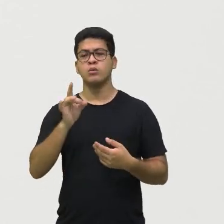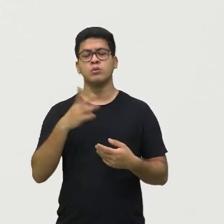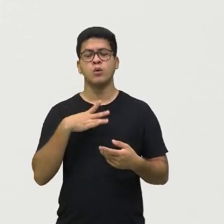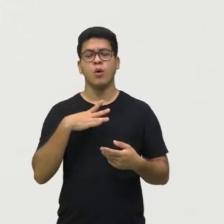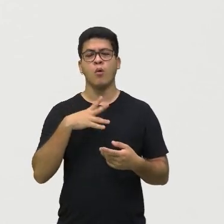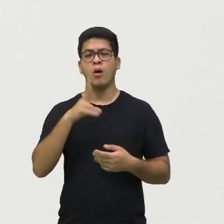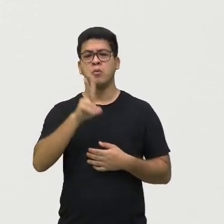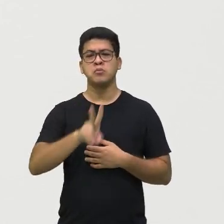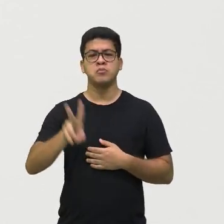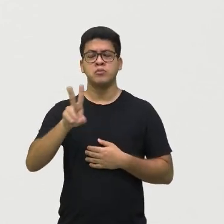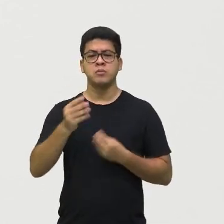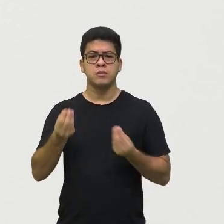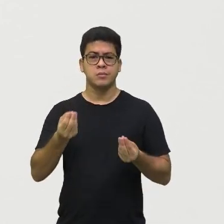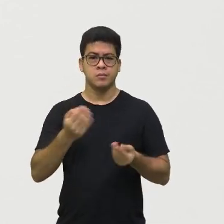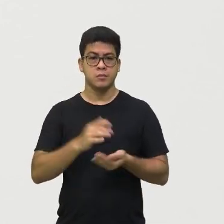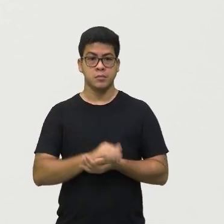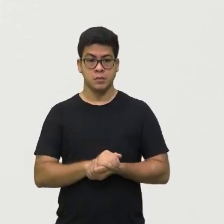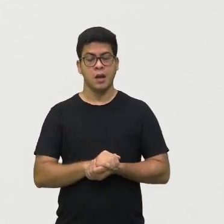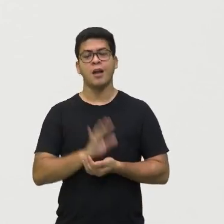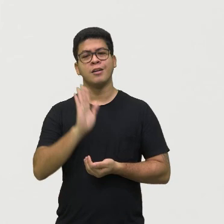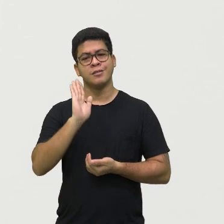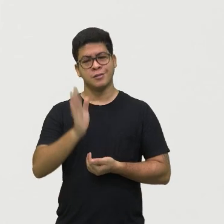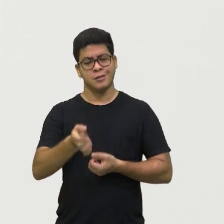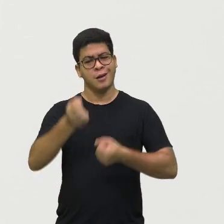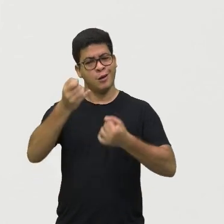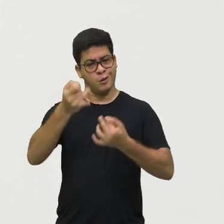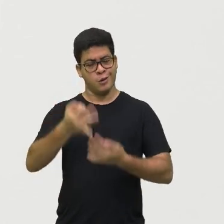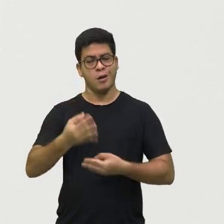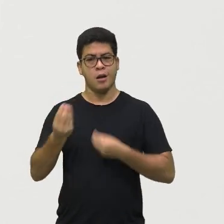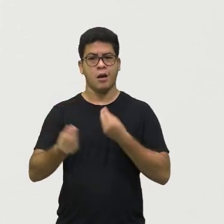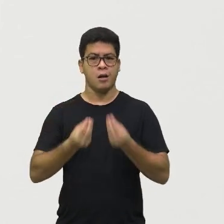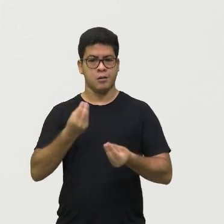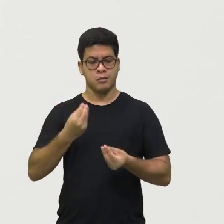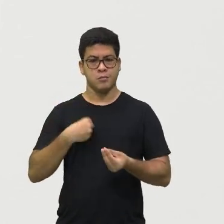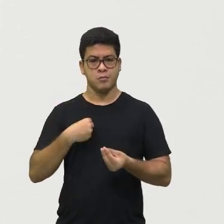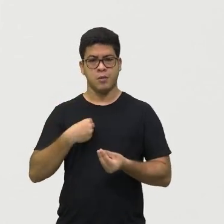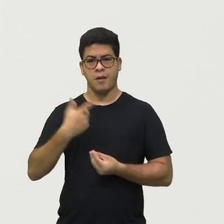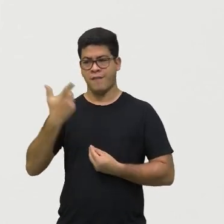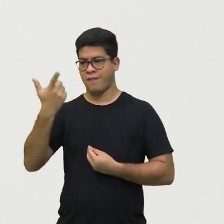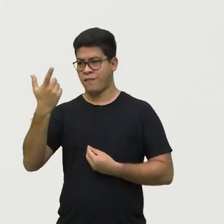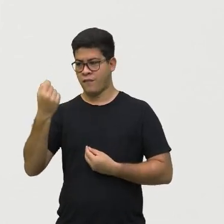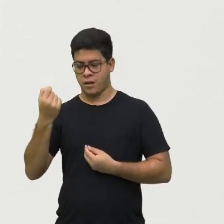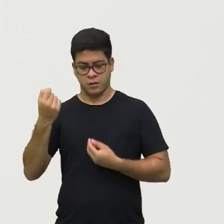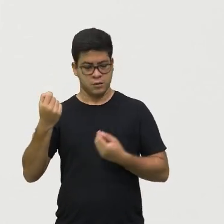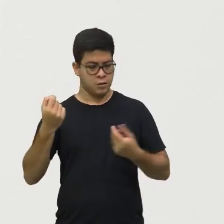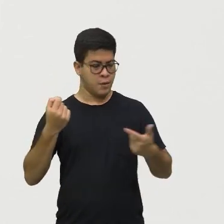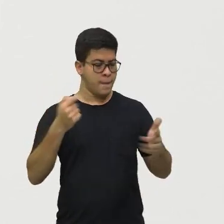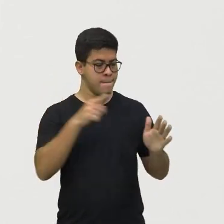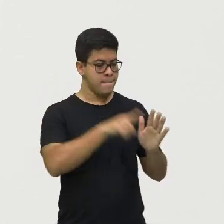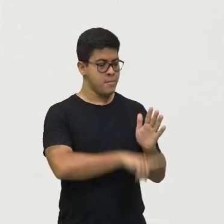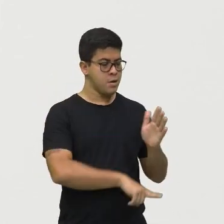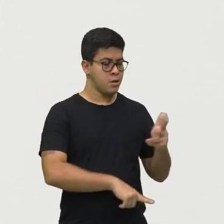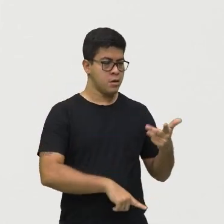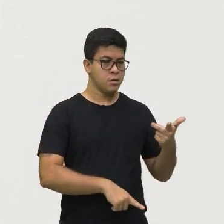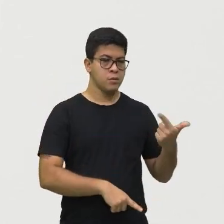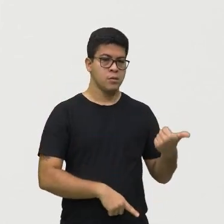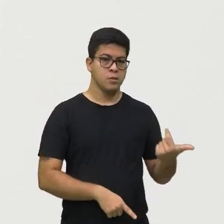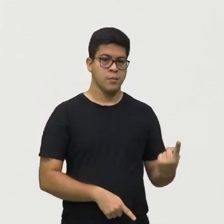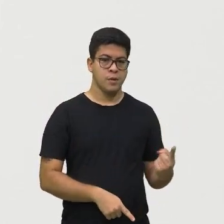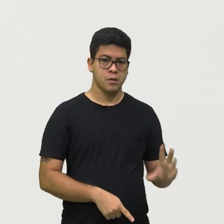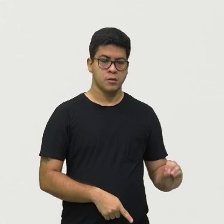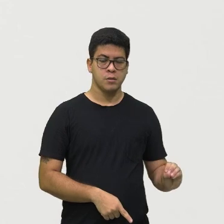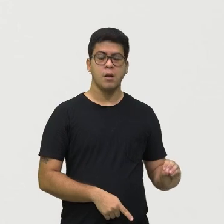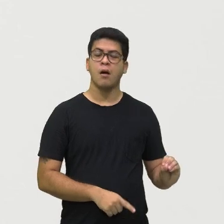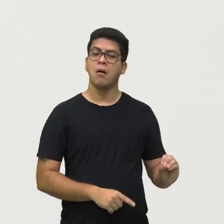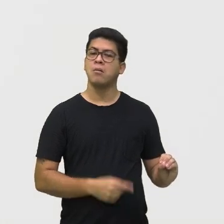valor. Então, porque eu já até disse lá que na superfície A vale 20 e na superfície B vale menos 10. E a